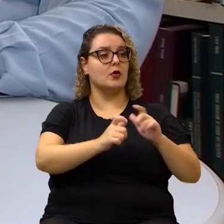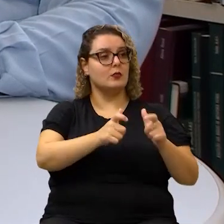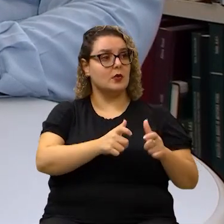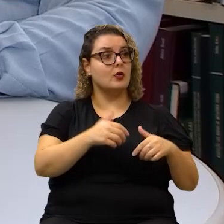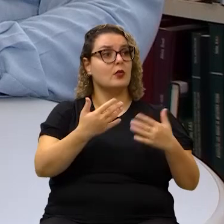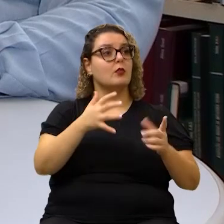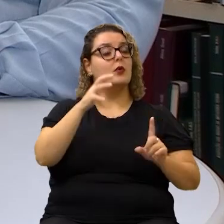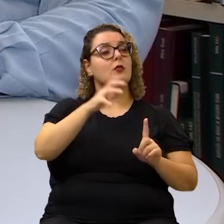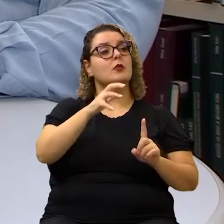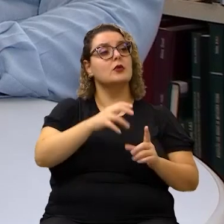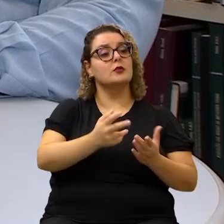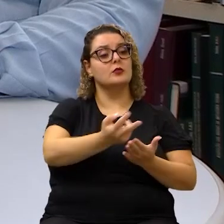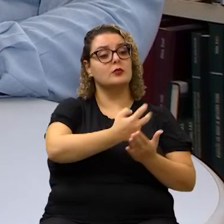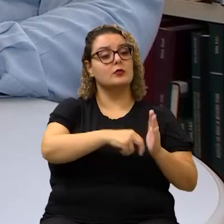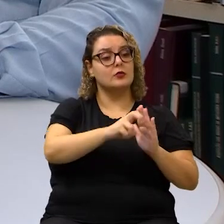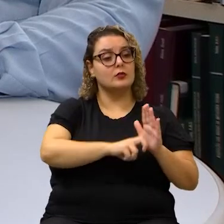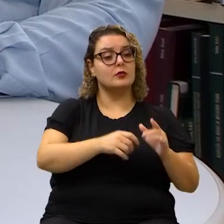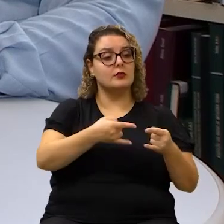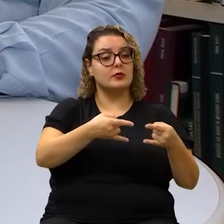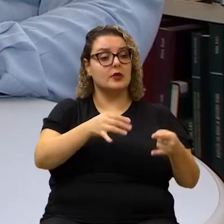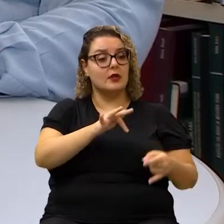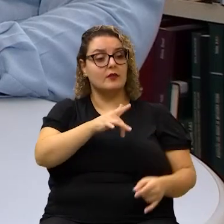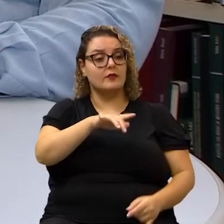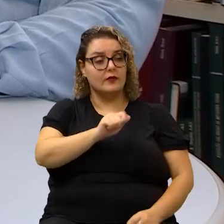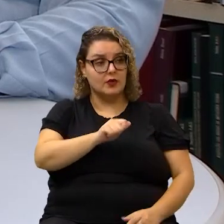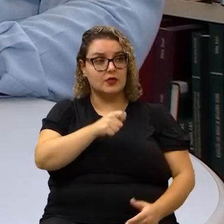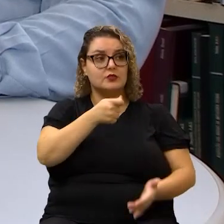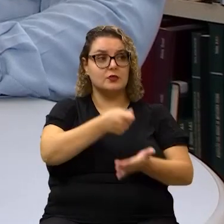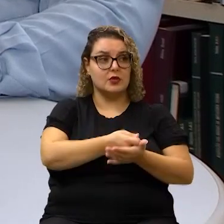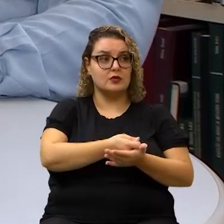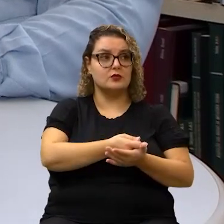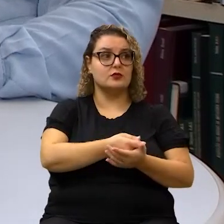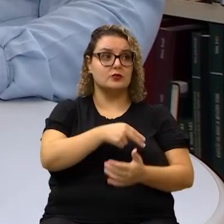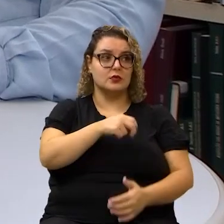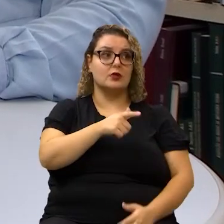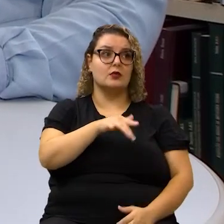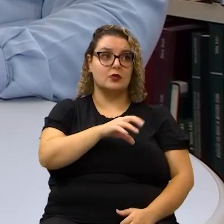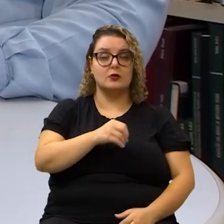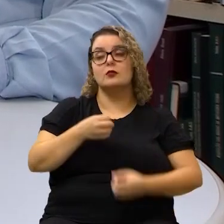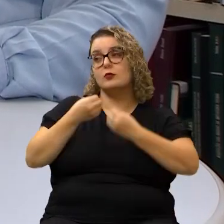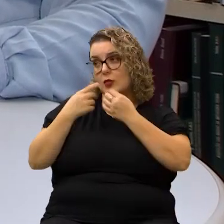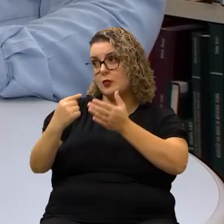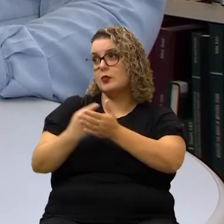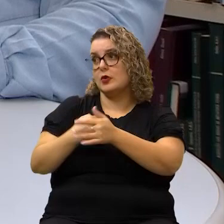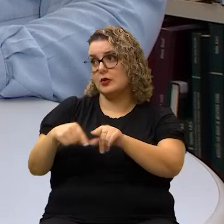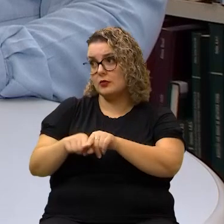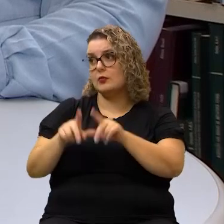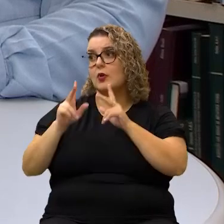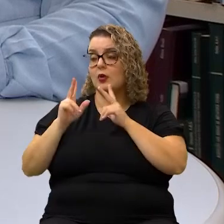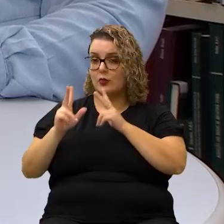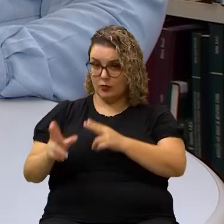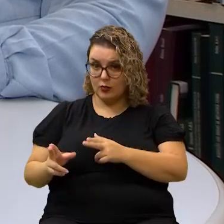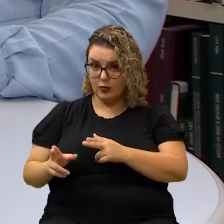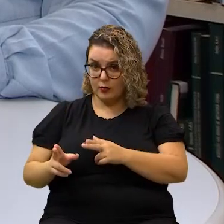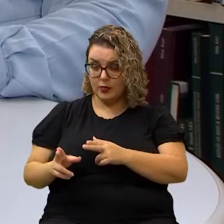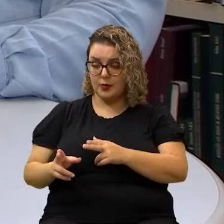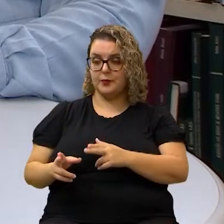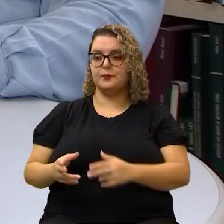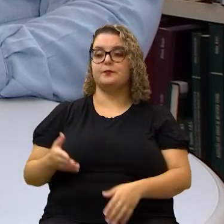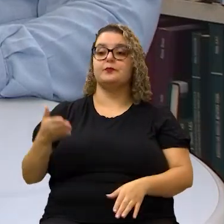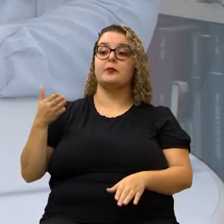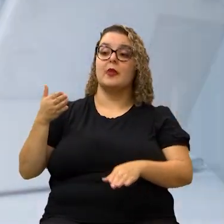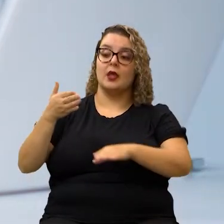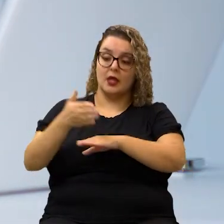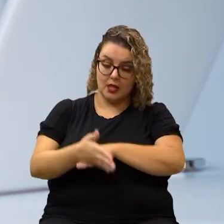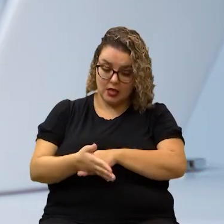microempresa, qual que é o impacto dos tributos na folha de pagamento no negócio? Isso é uma boa pergunta também. Veja, à medida que você